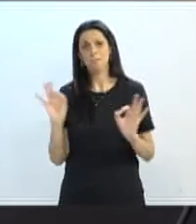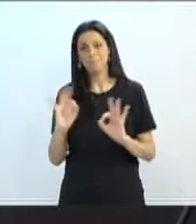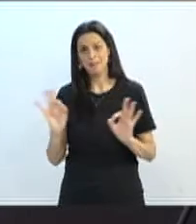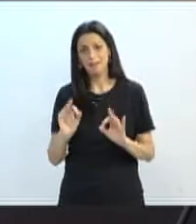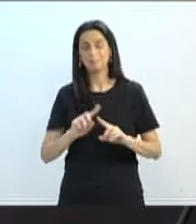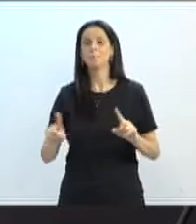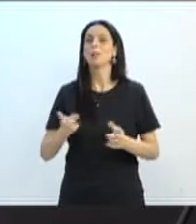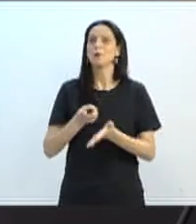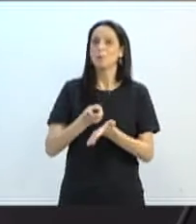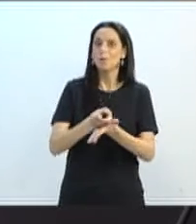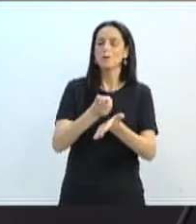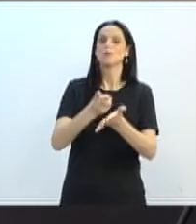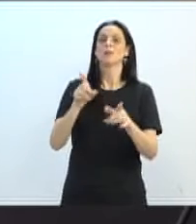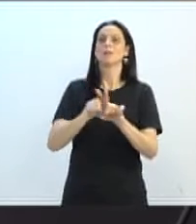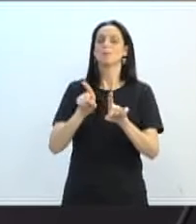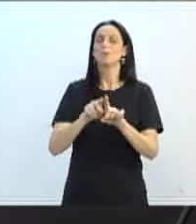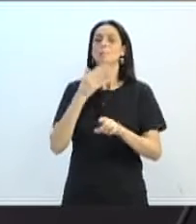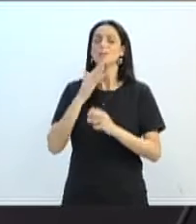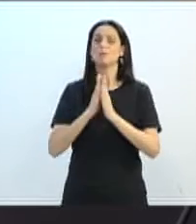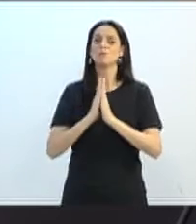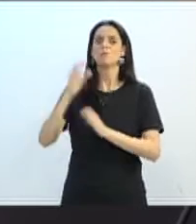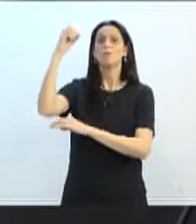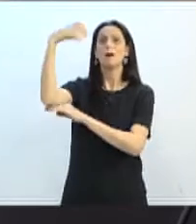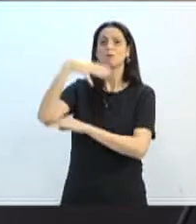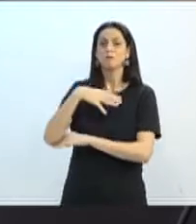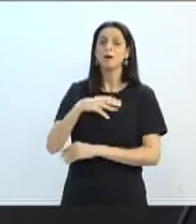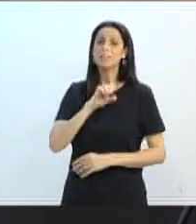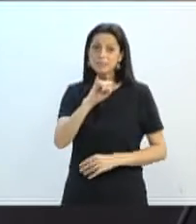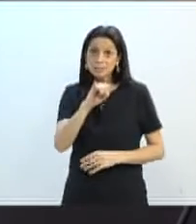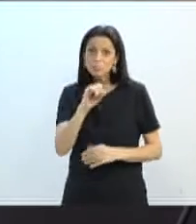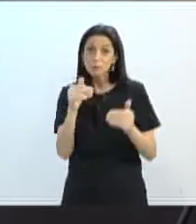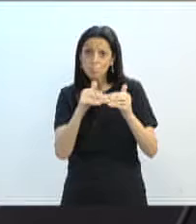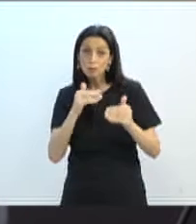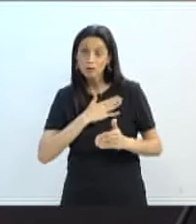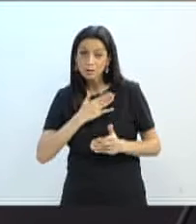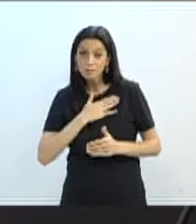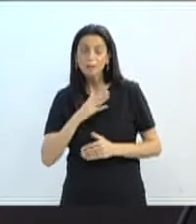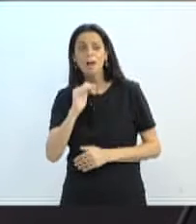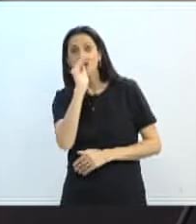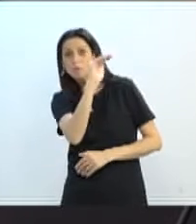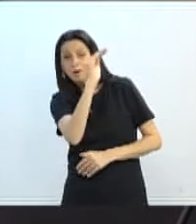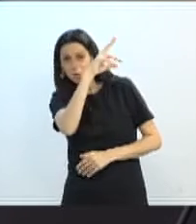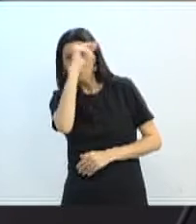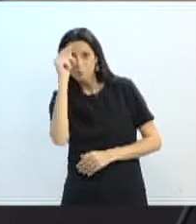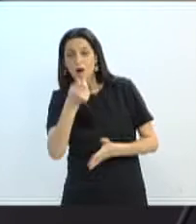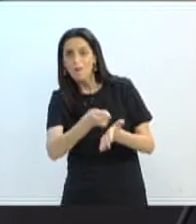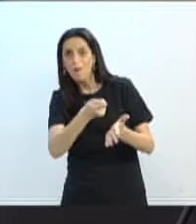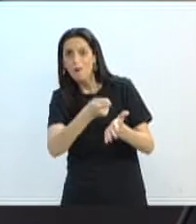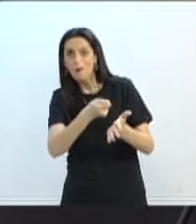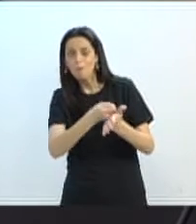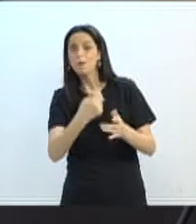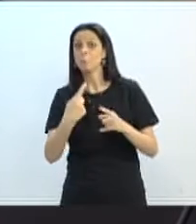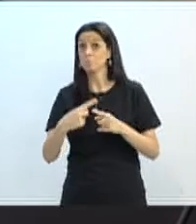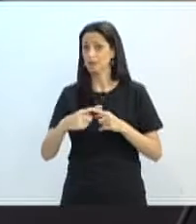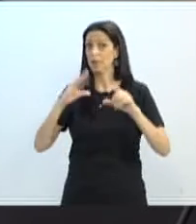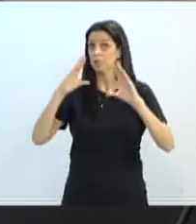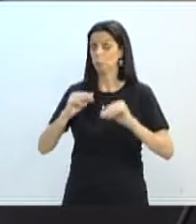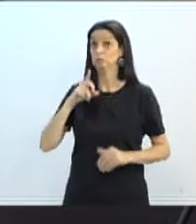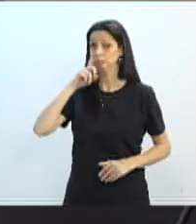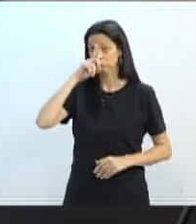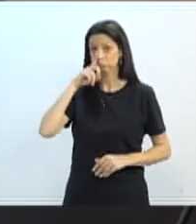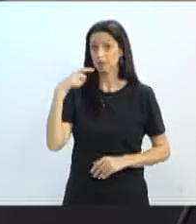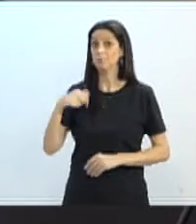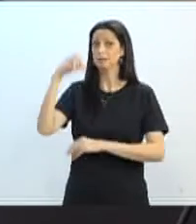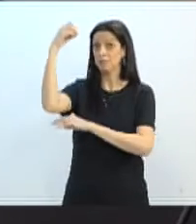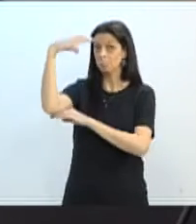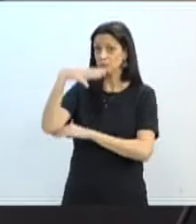tecla da iluminação pública. Eu gostaria de contar com Vossa Excelência, que é da base do governo, para ajudar a cobrar também. Vossa Excelência sabe que à noite passar por ali, né, não é